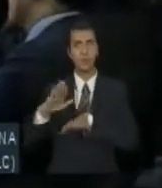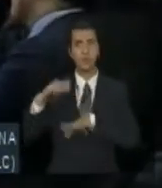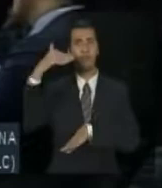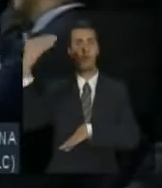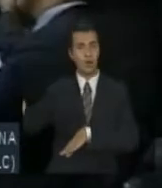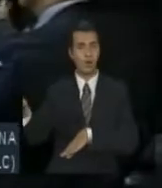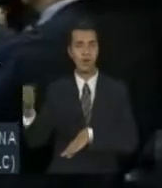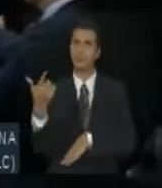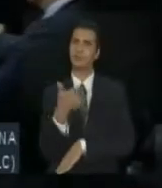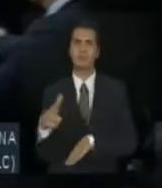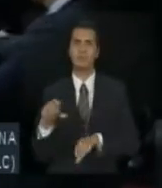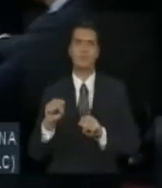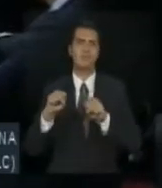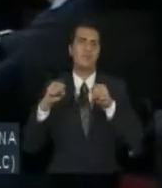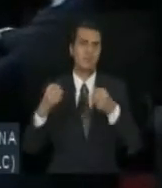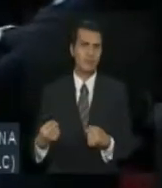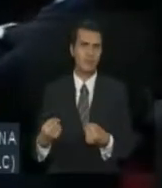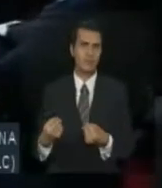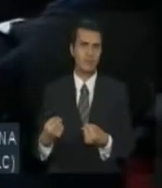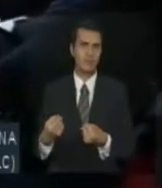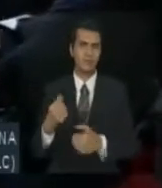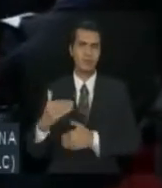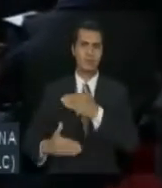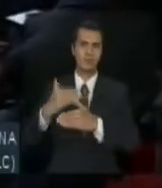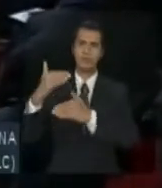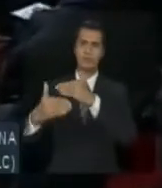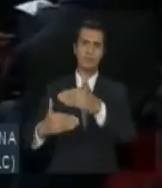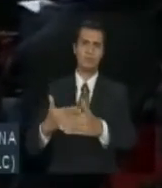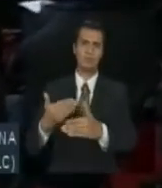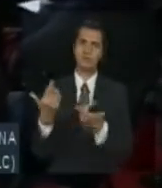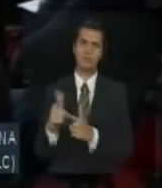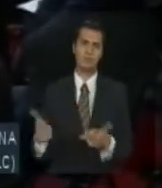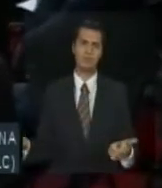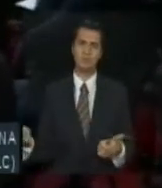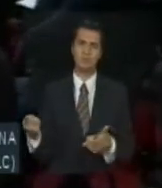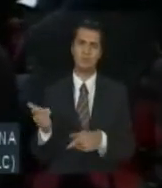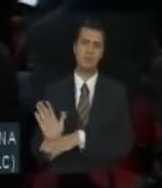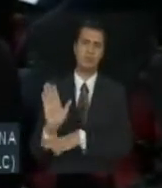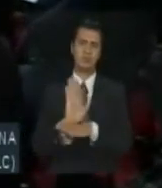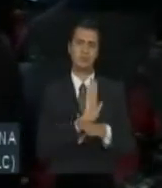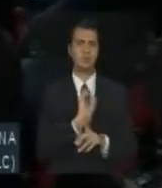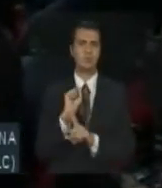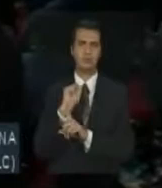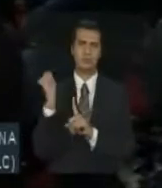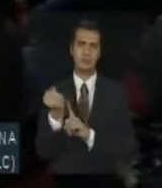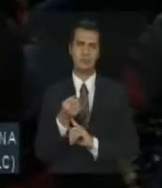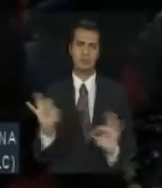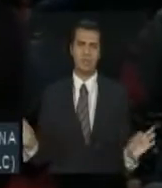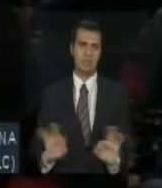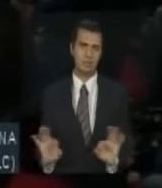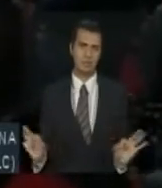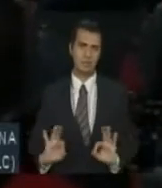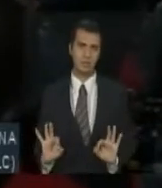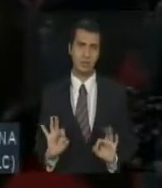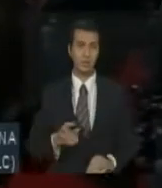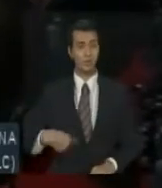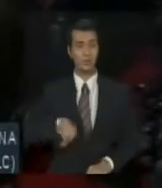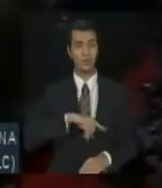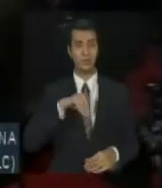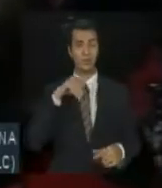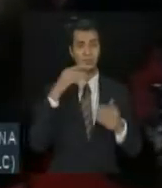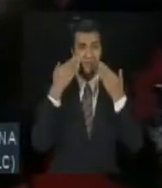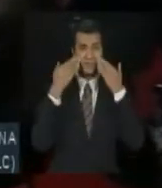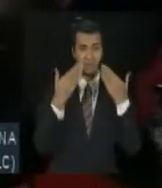sólida estrutura de desenvolvimento e benefício das sociedades. Nós estamos vendo